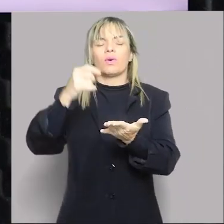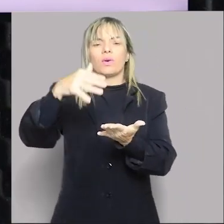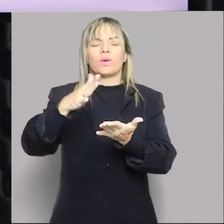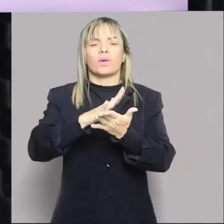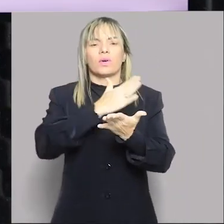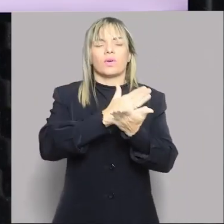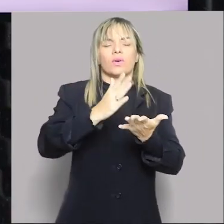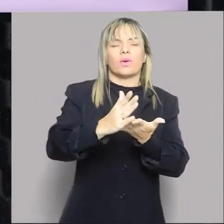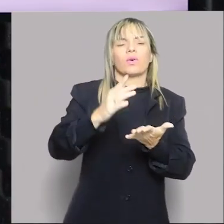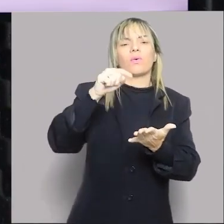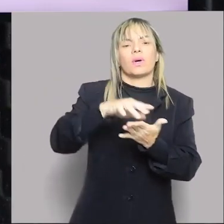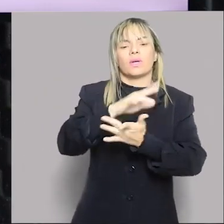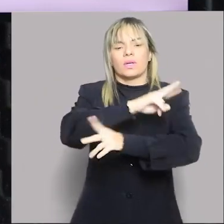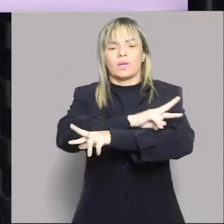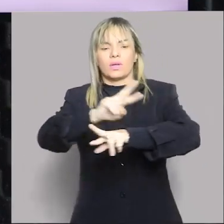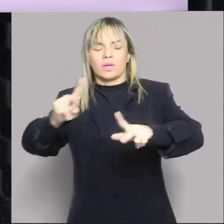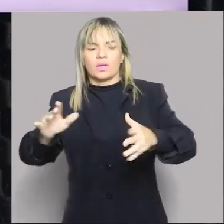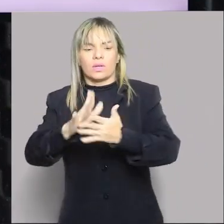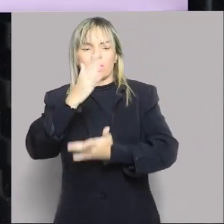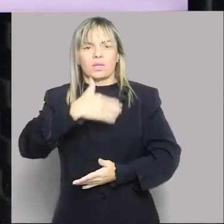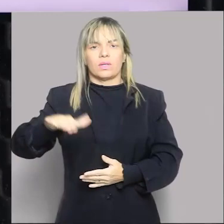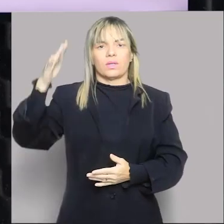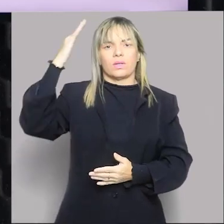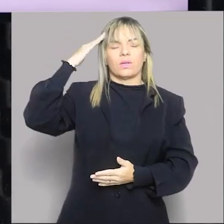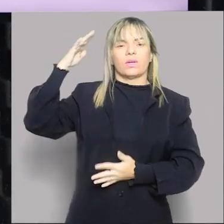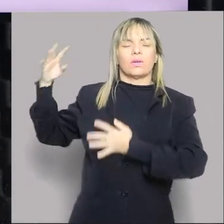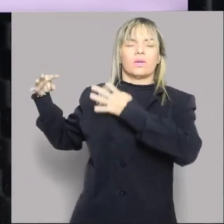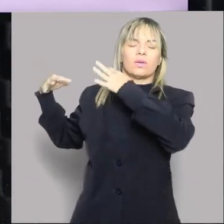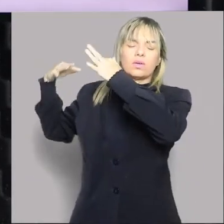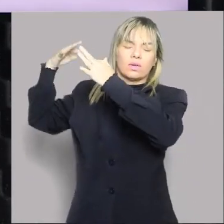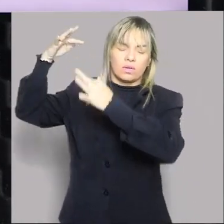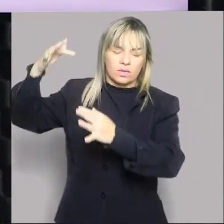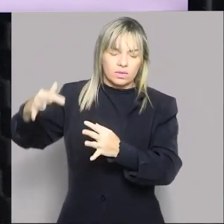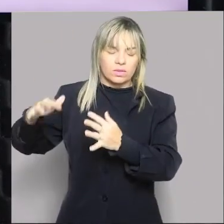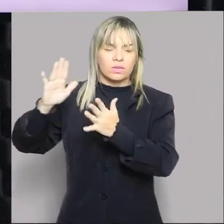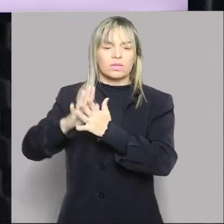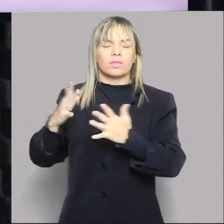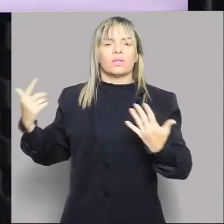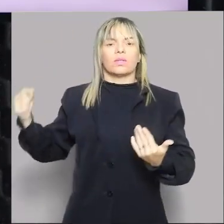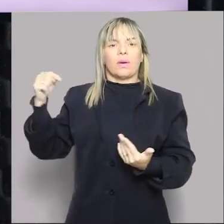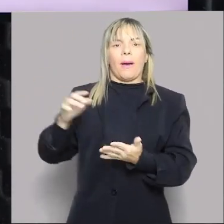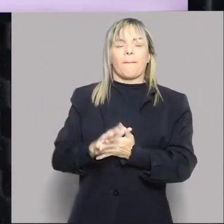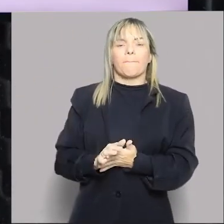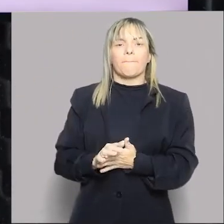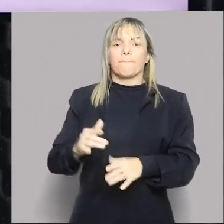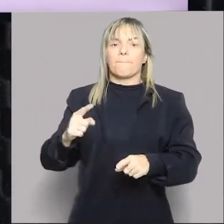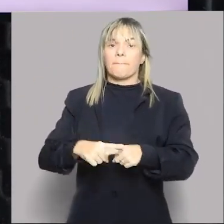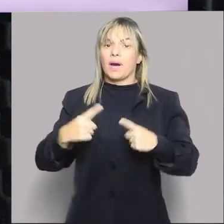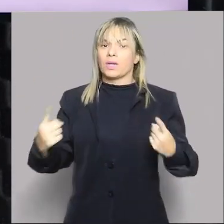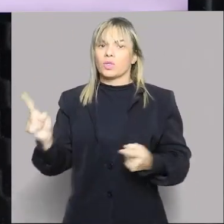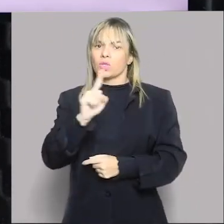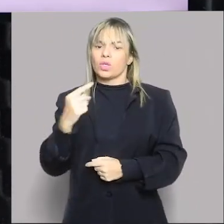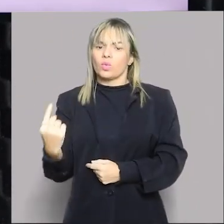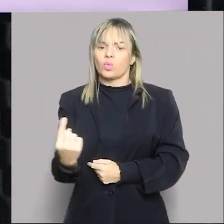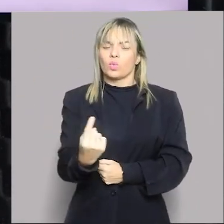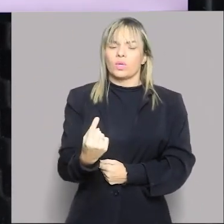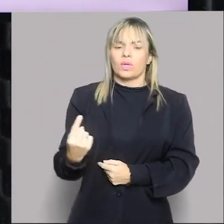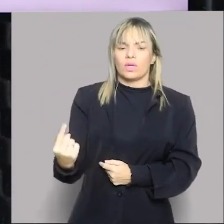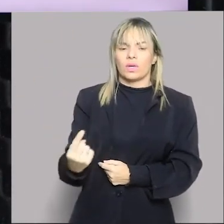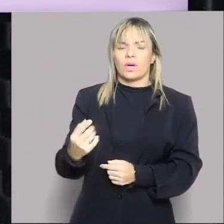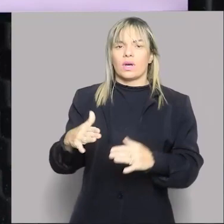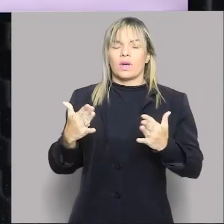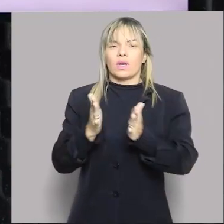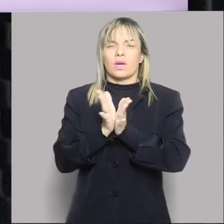de variações, a gente vai entender as mais tradicionais, mas não são as únicas, deixa claro isso. Elas são guias, só para que a gente